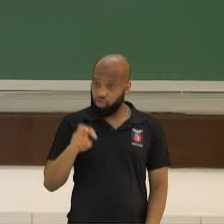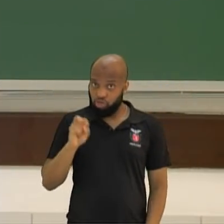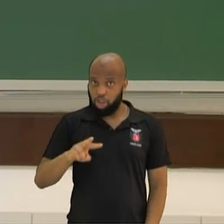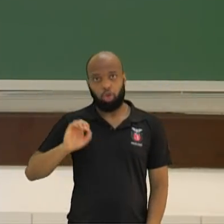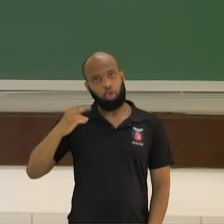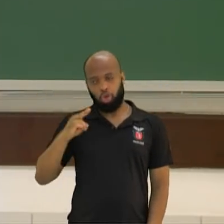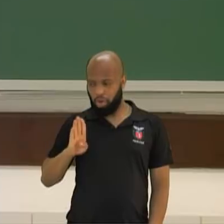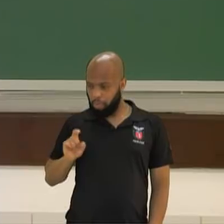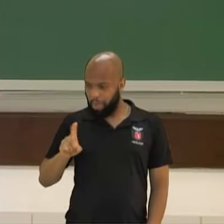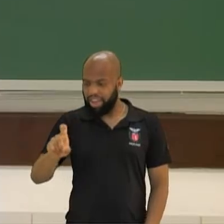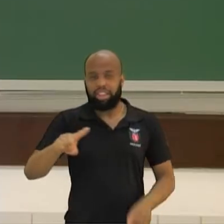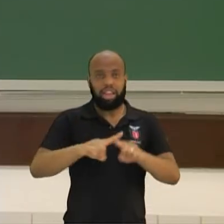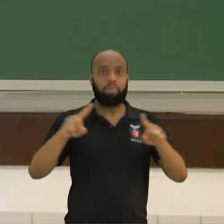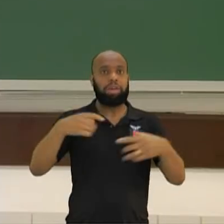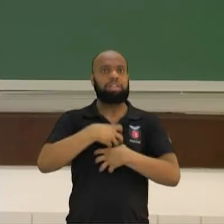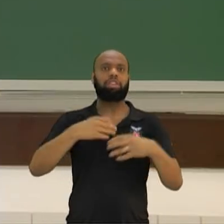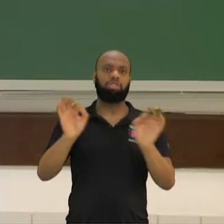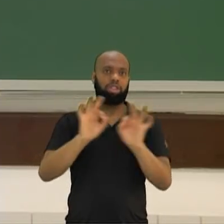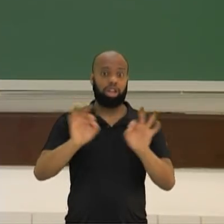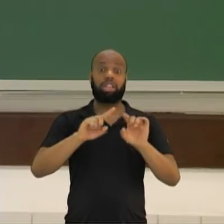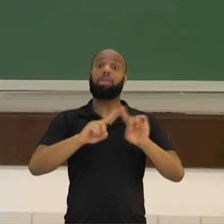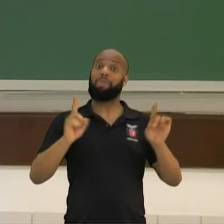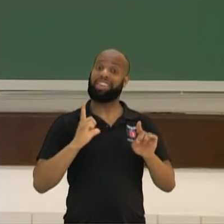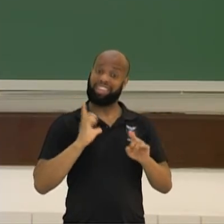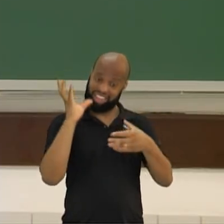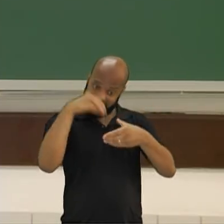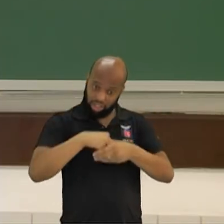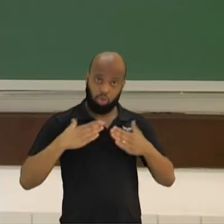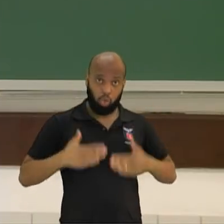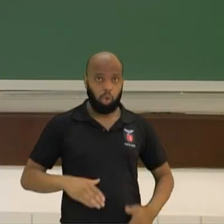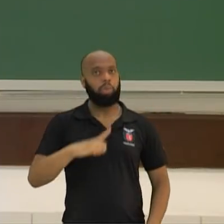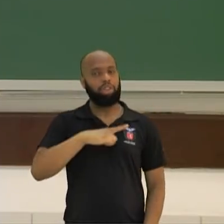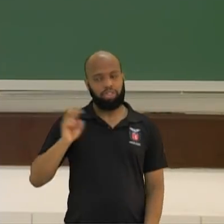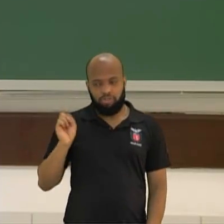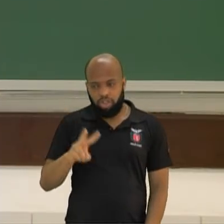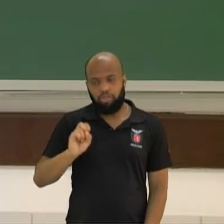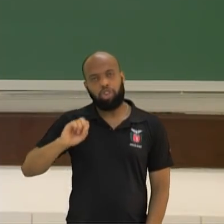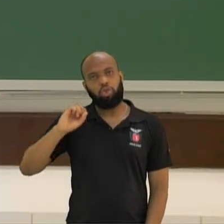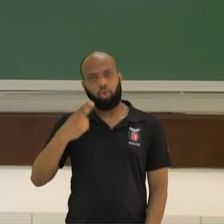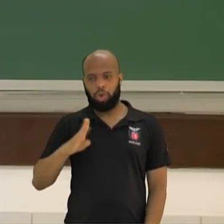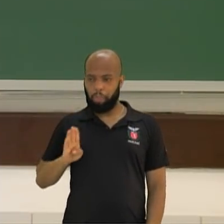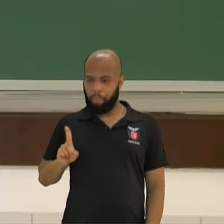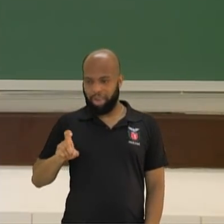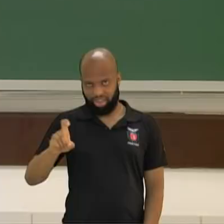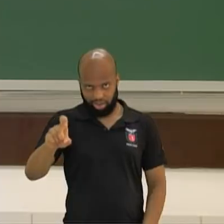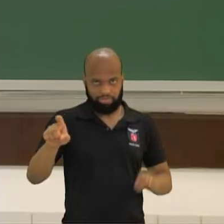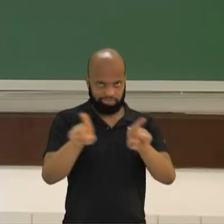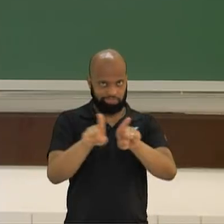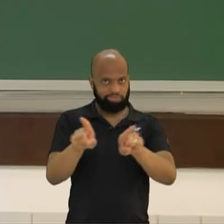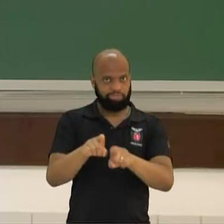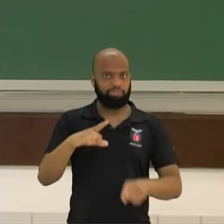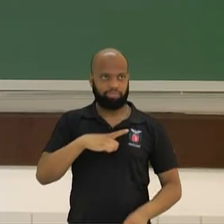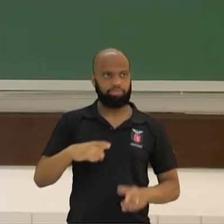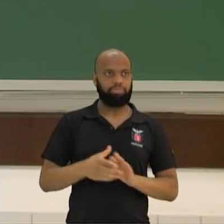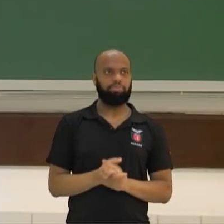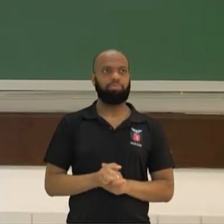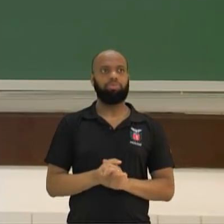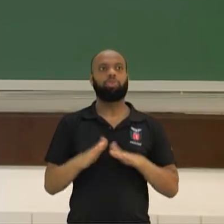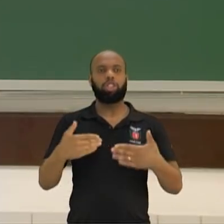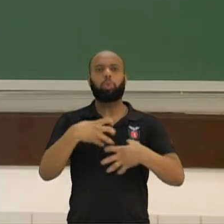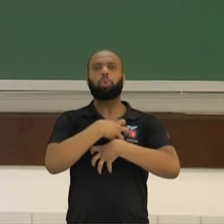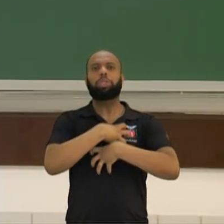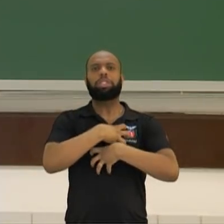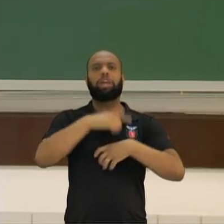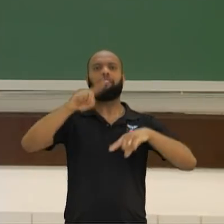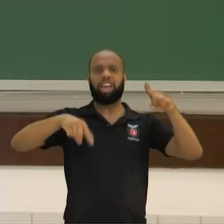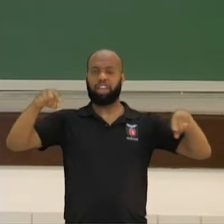não têm sintomas, né? Mesmo estando com o vírus ou com aquela determinada bactéria, tá? Então, os sintomas